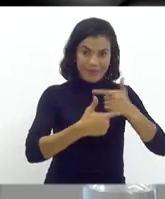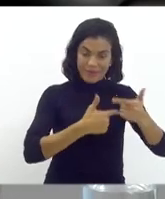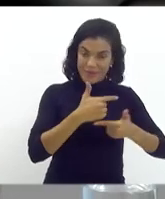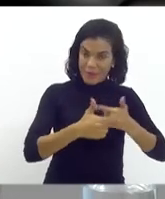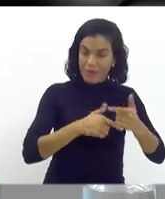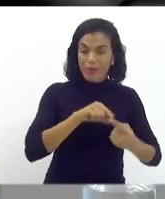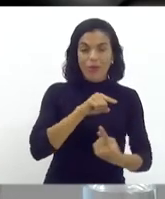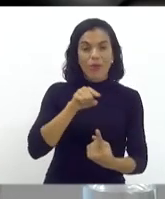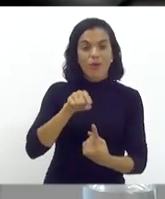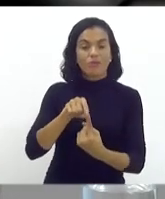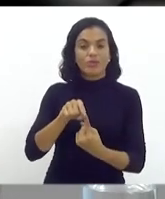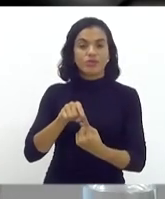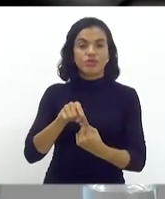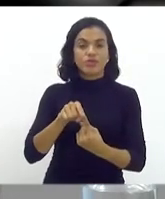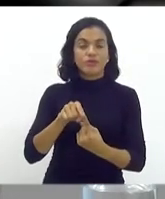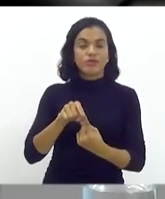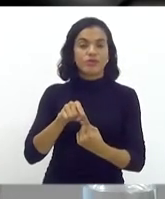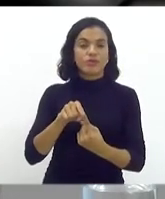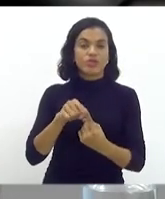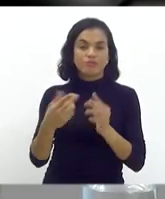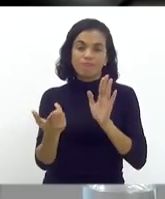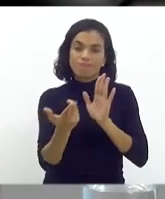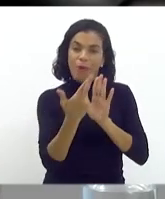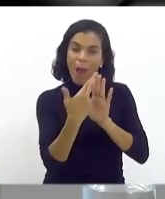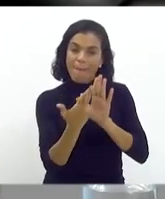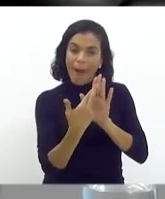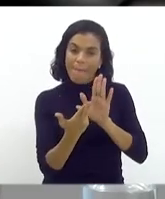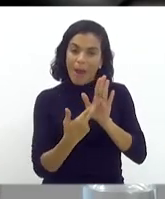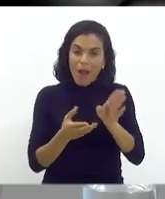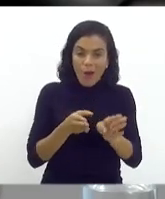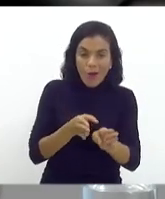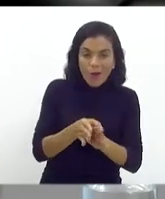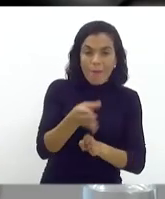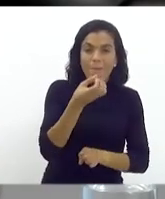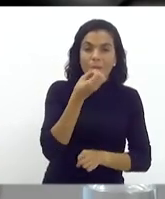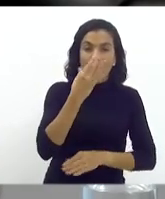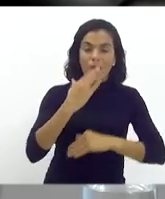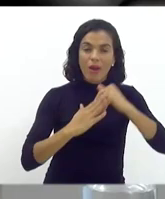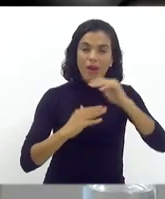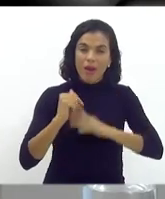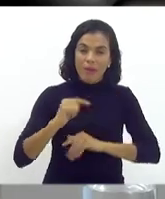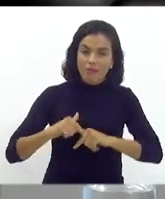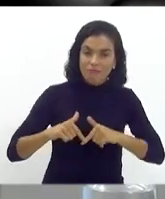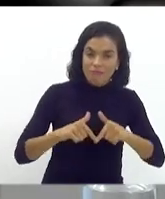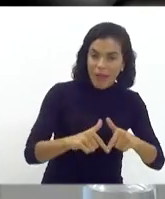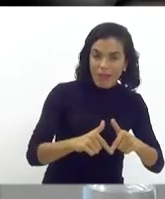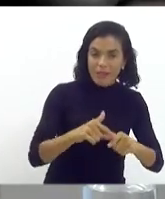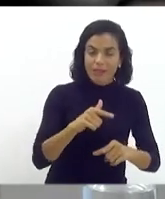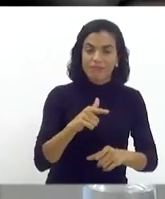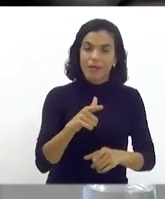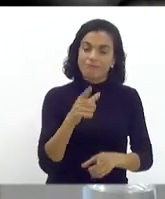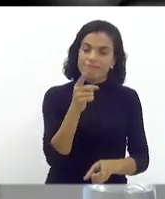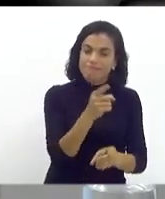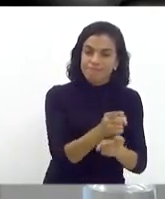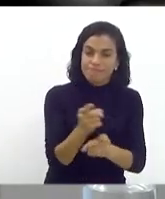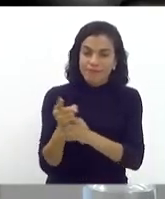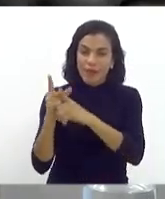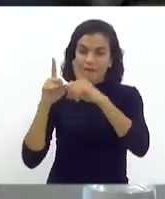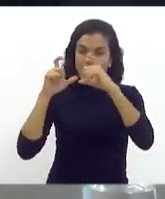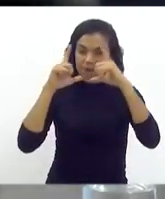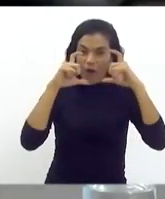de normatizar as boas práticas para o reconhecimento de pessoas